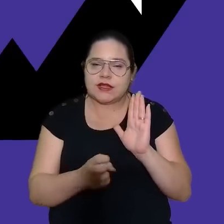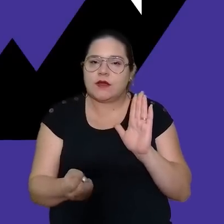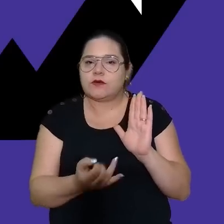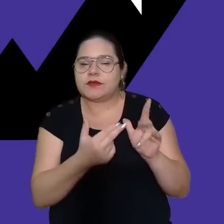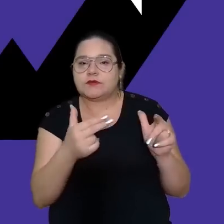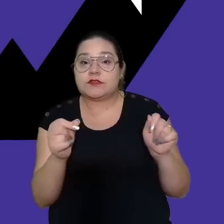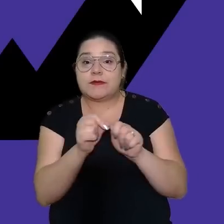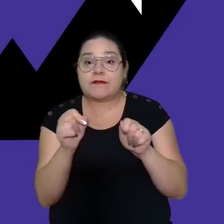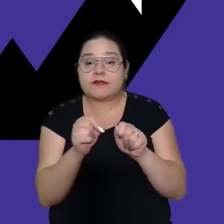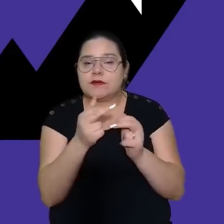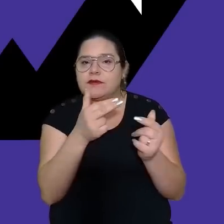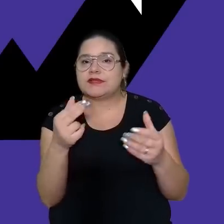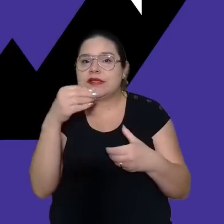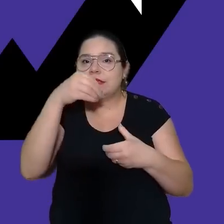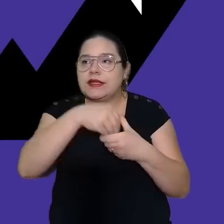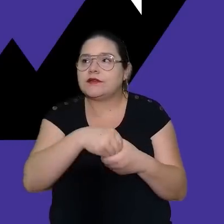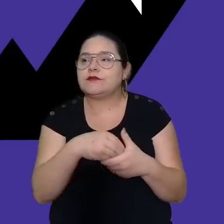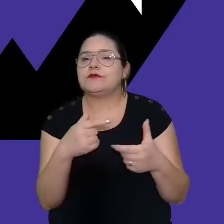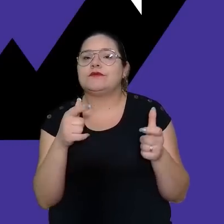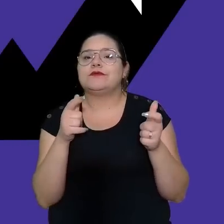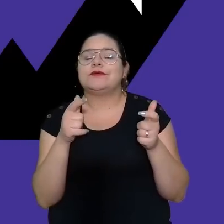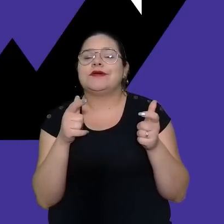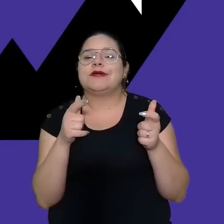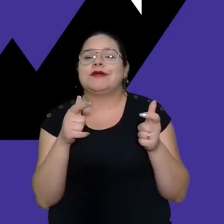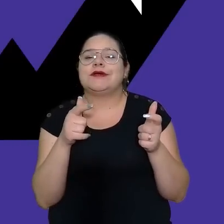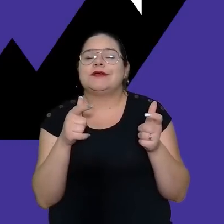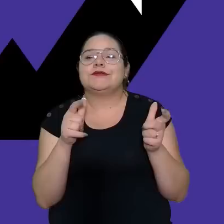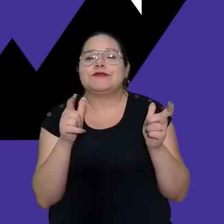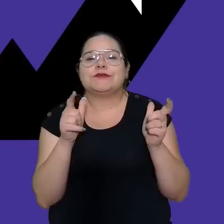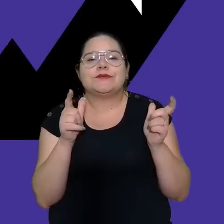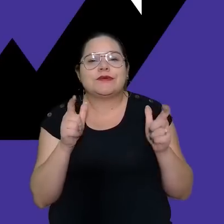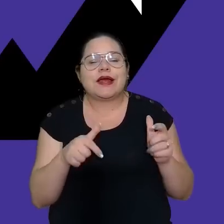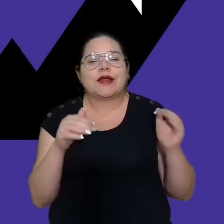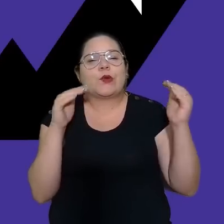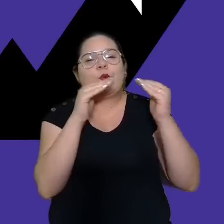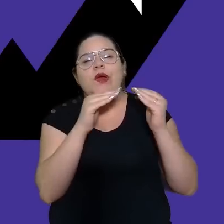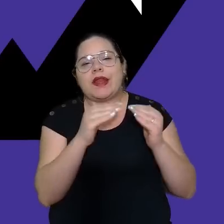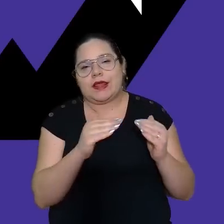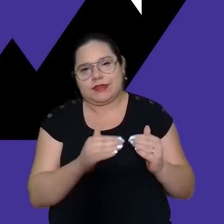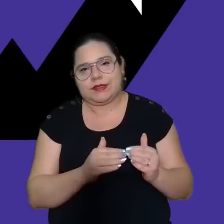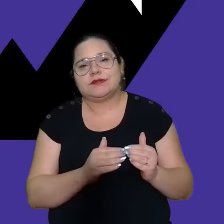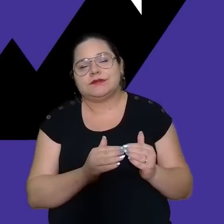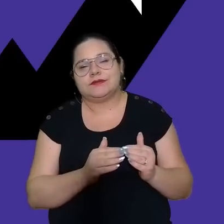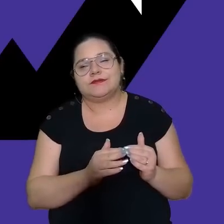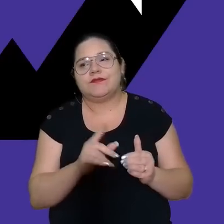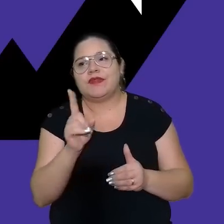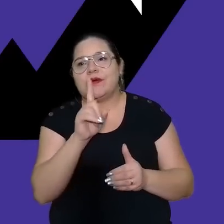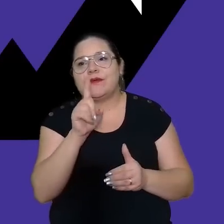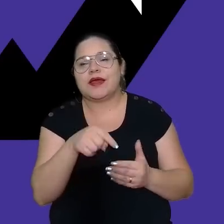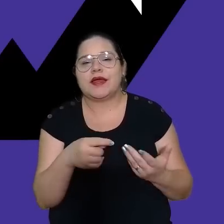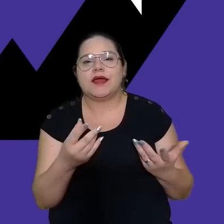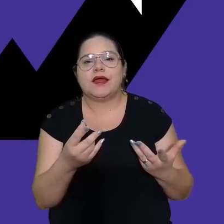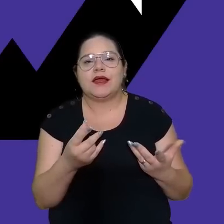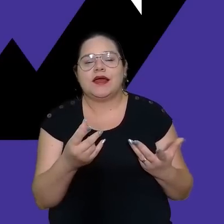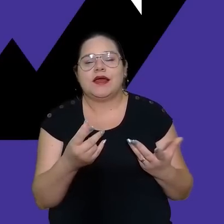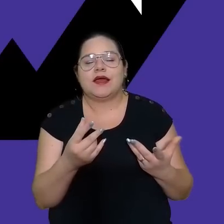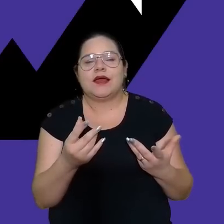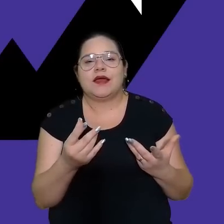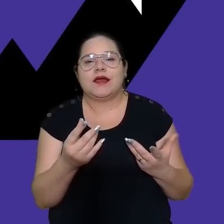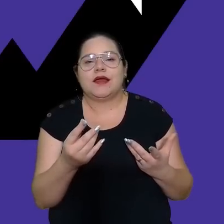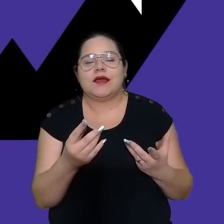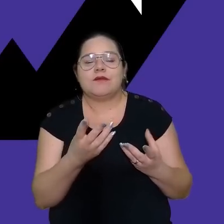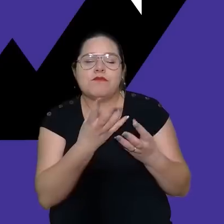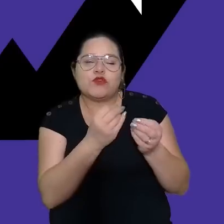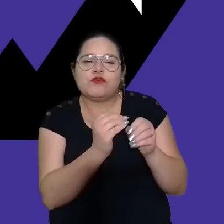isso dentro de uma certa coerência, né? não tão exageradas assim. Na